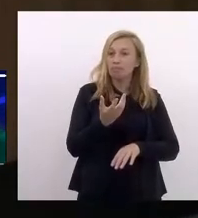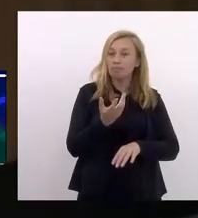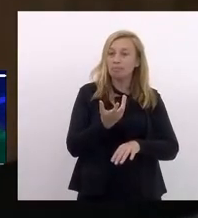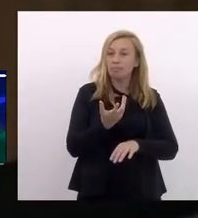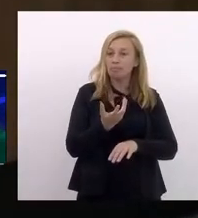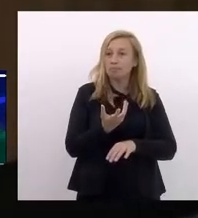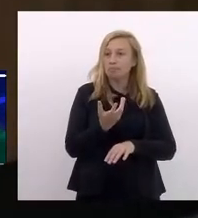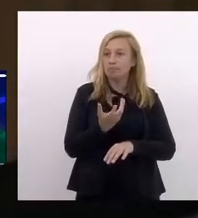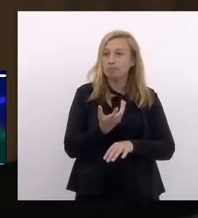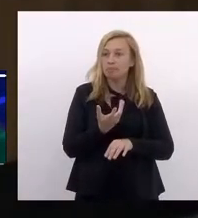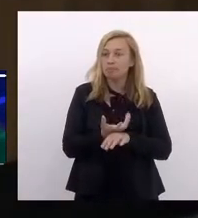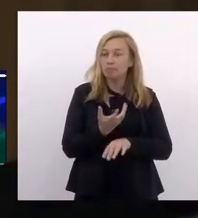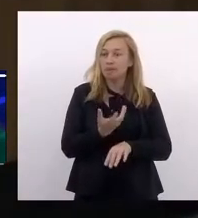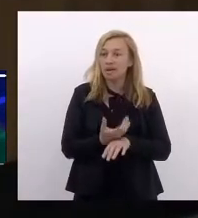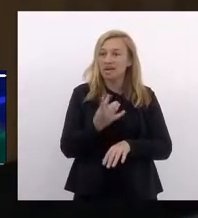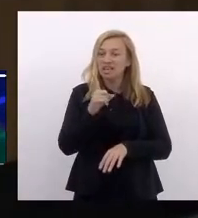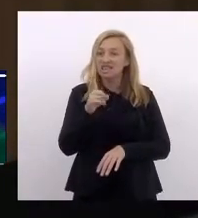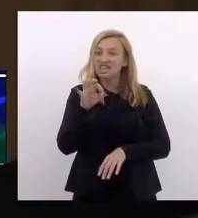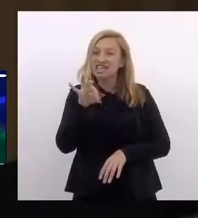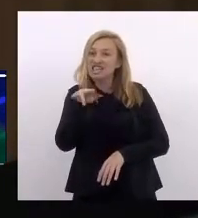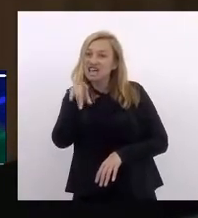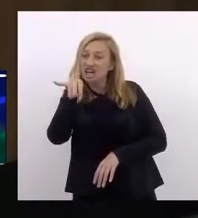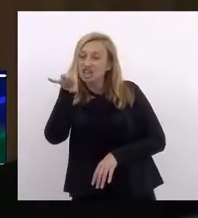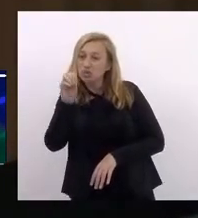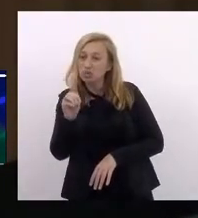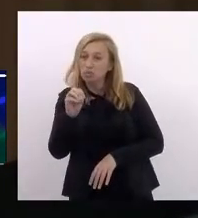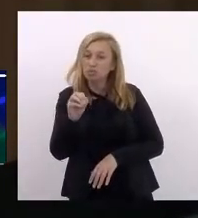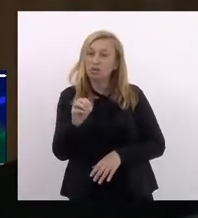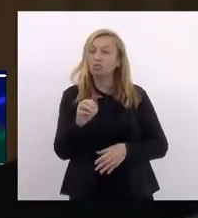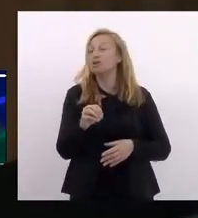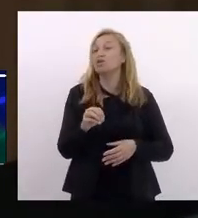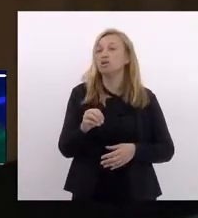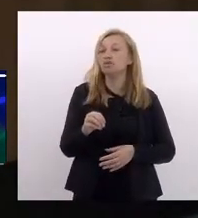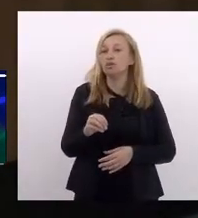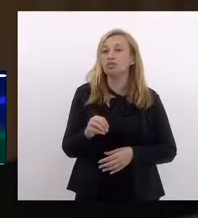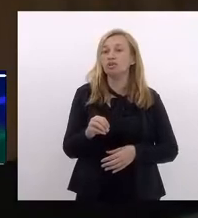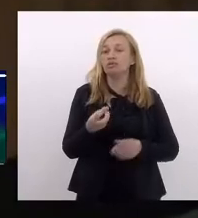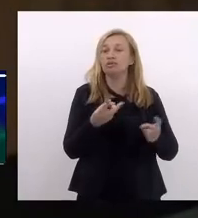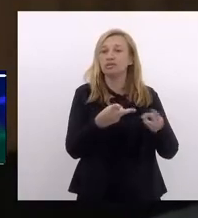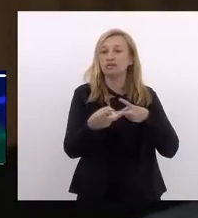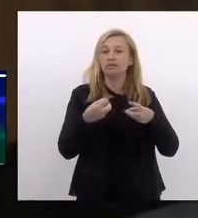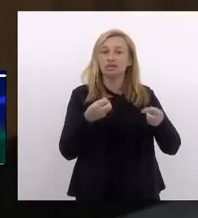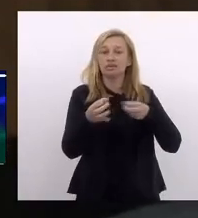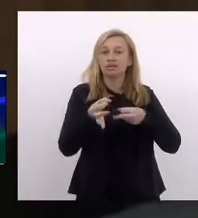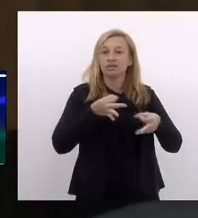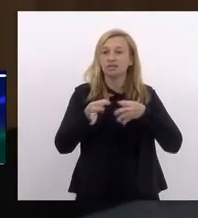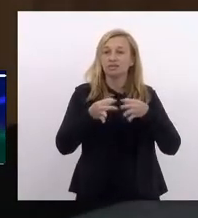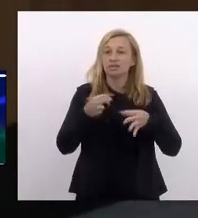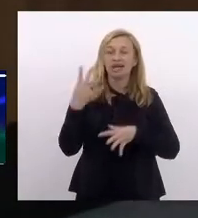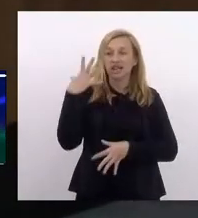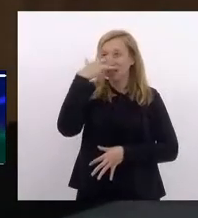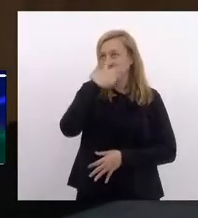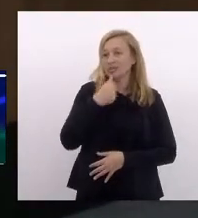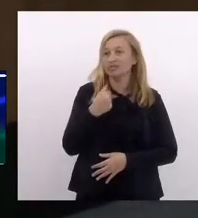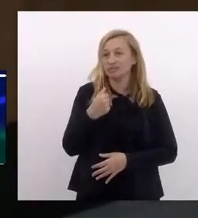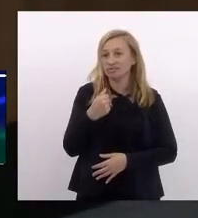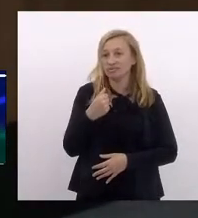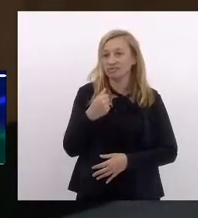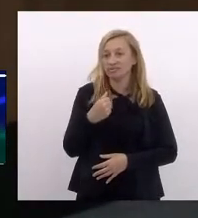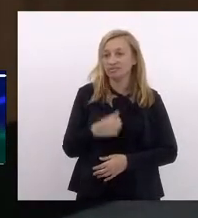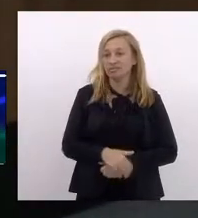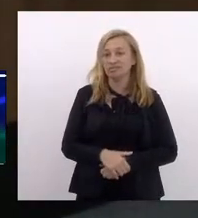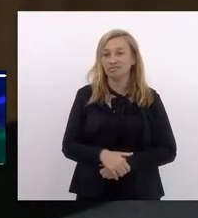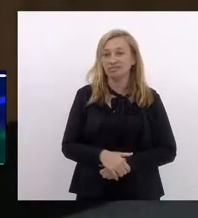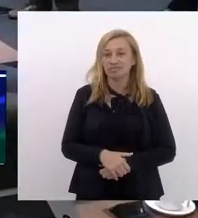já preparado para esse tipo de observação. E é lindíssimo, vale a pena.